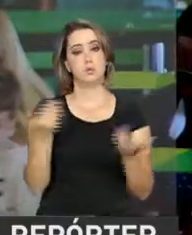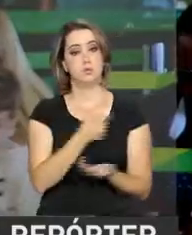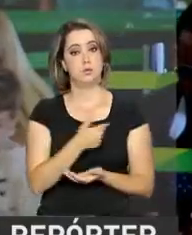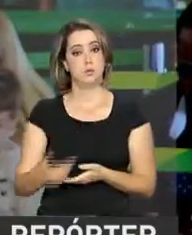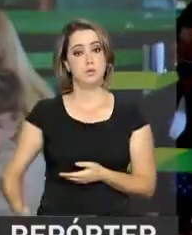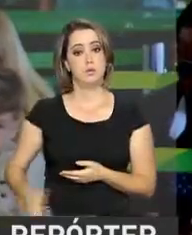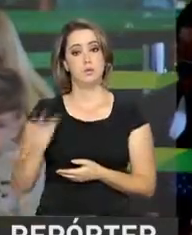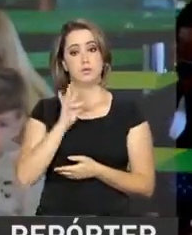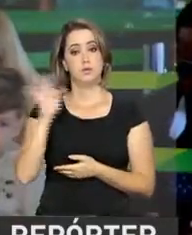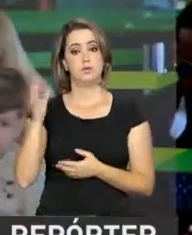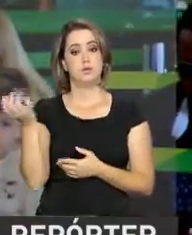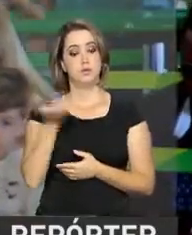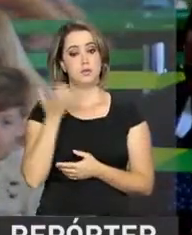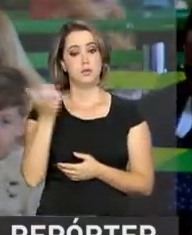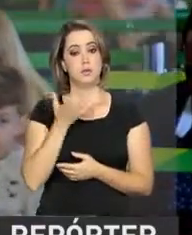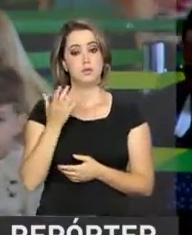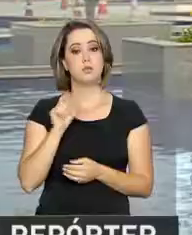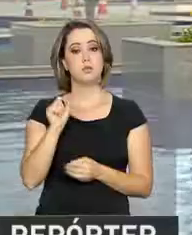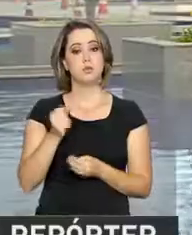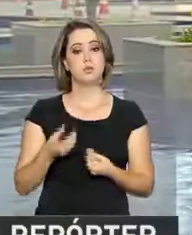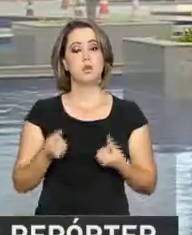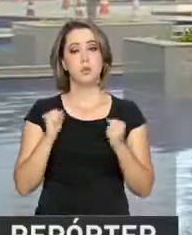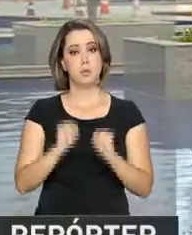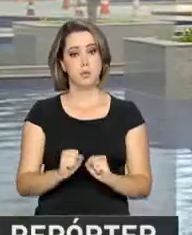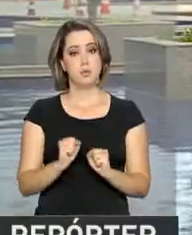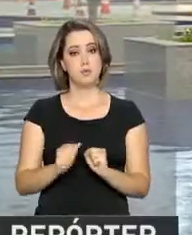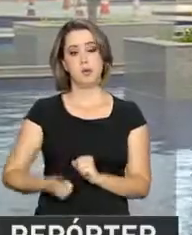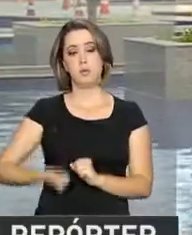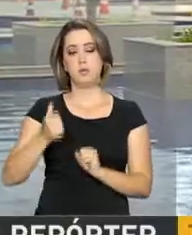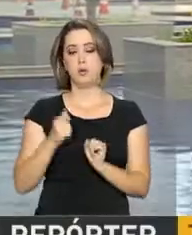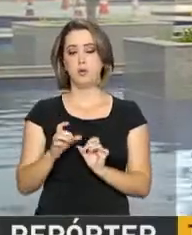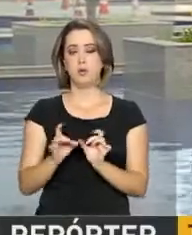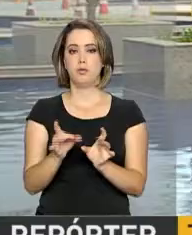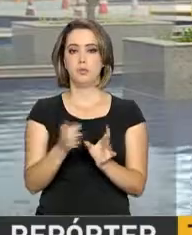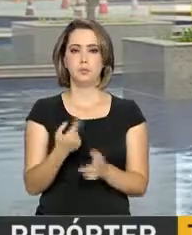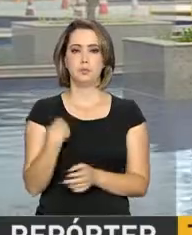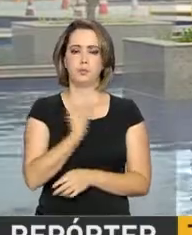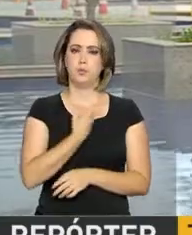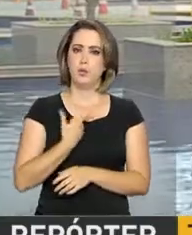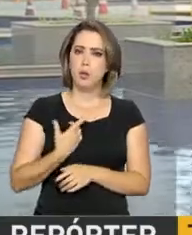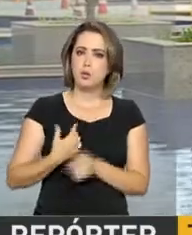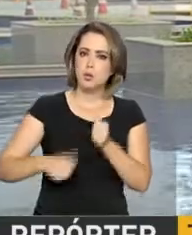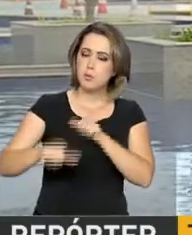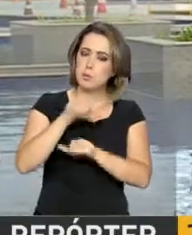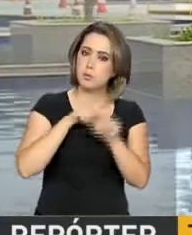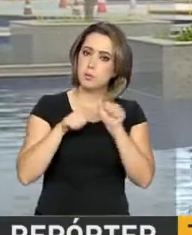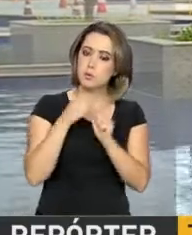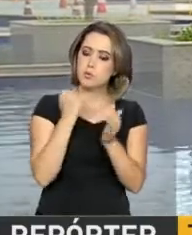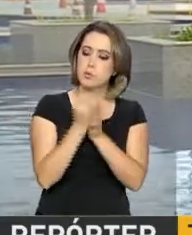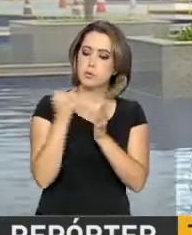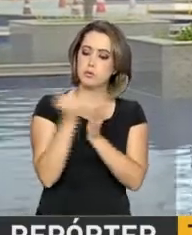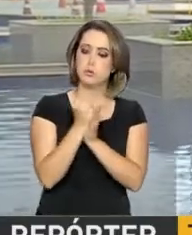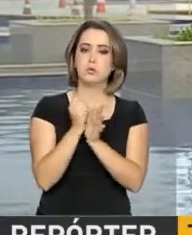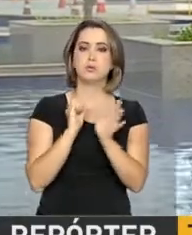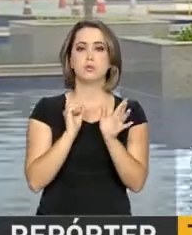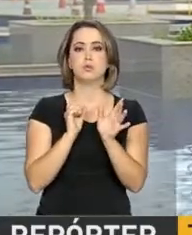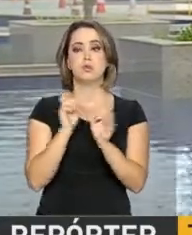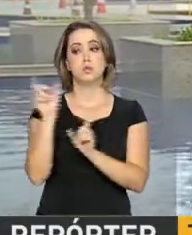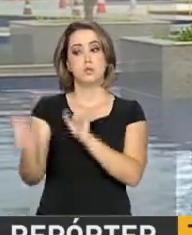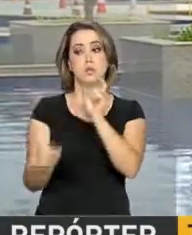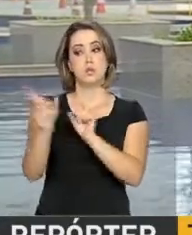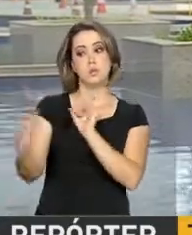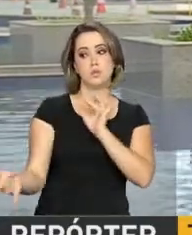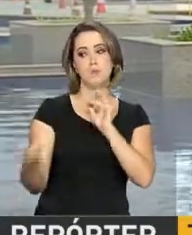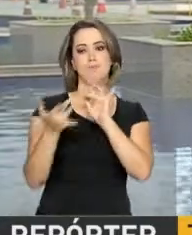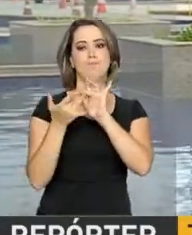tornar o setor ainda mais competitivo nós fomos mudando as relações contratuais entre empresas aéreas e os passageiros